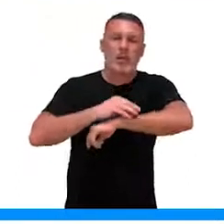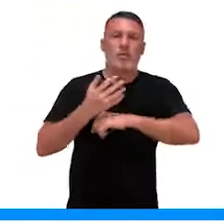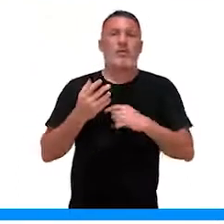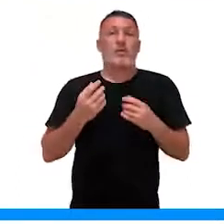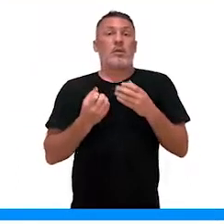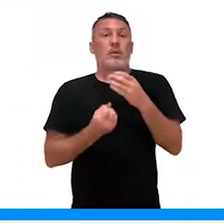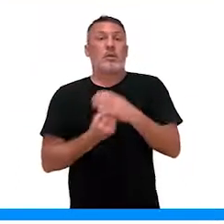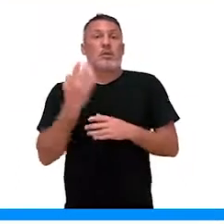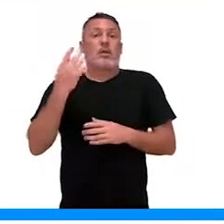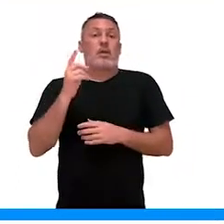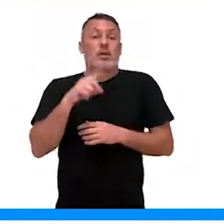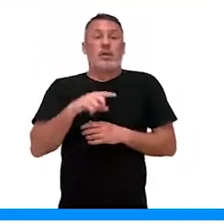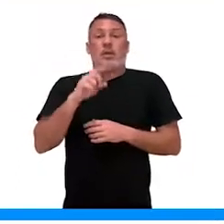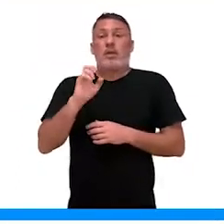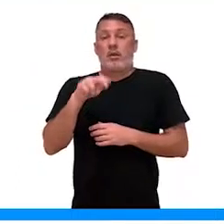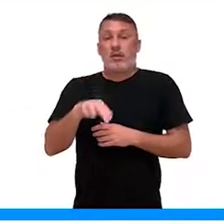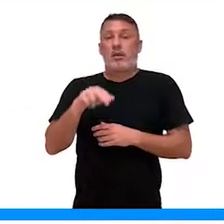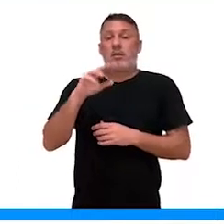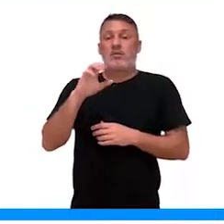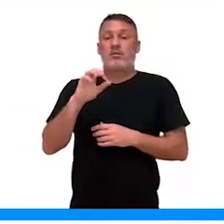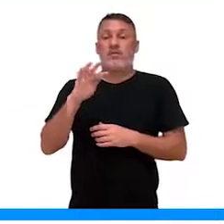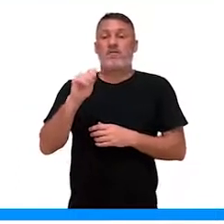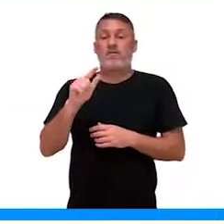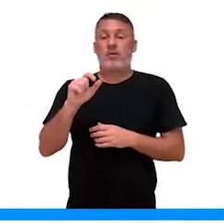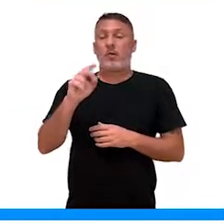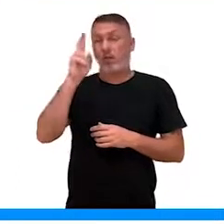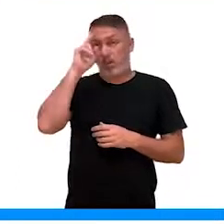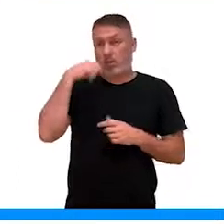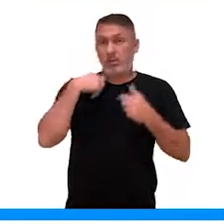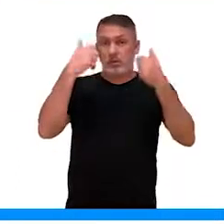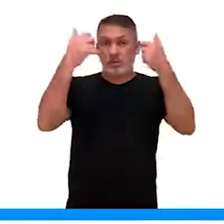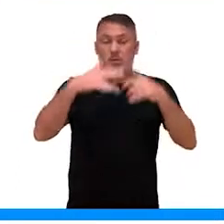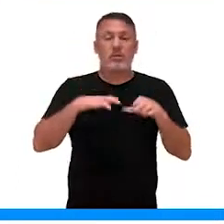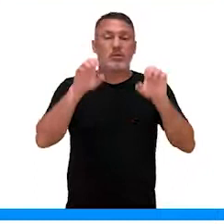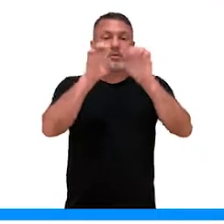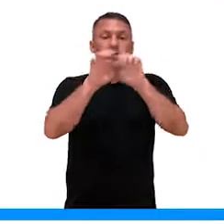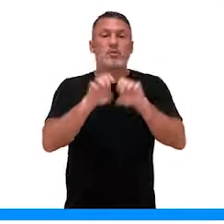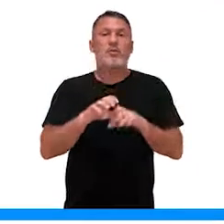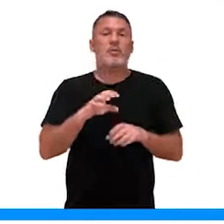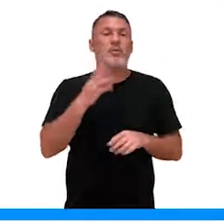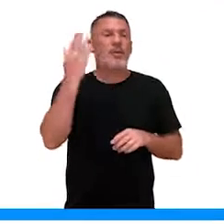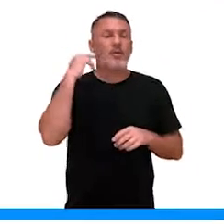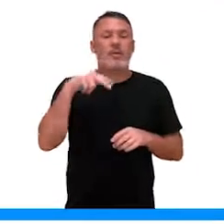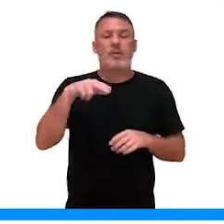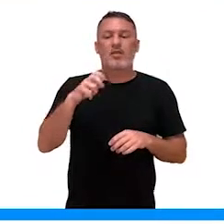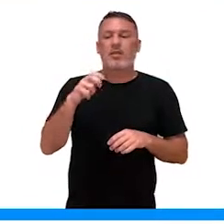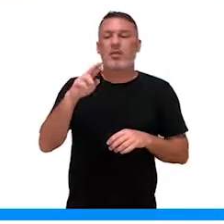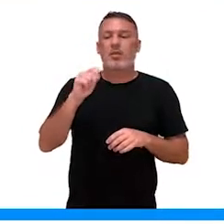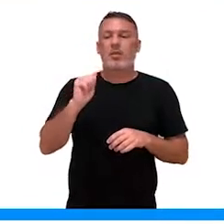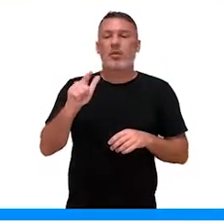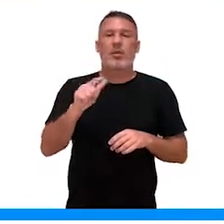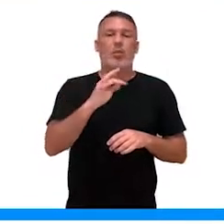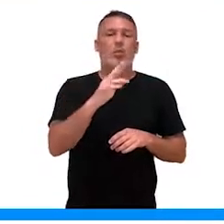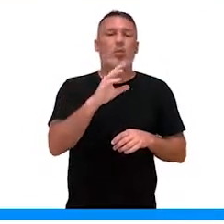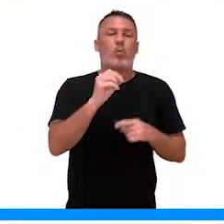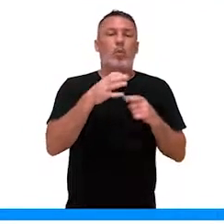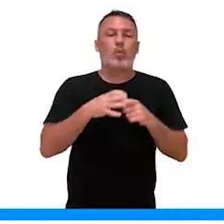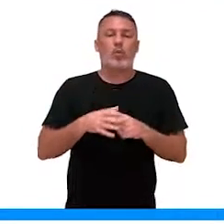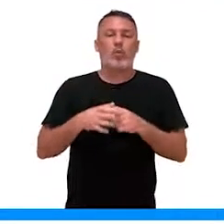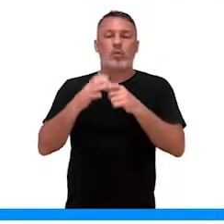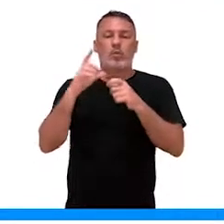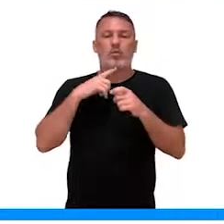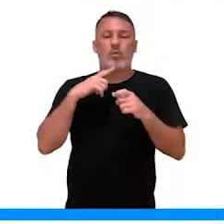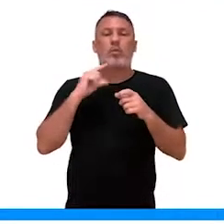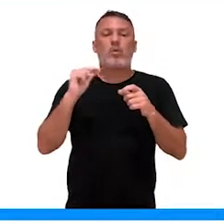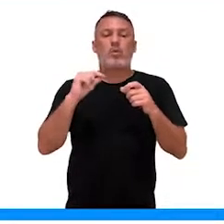ao encéfalo. Vocês lembram que a gente viu que toda a estrutura do tubo neural, que vai dar origem ao sistema nervoso, foi